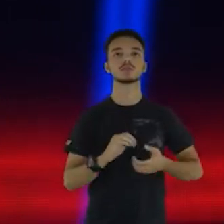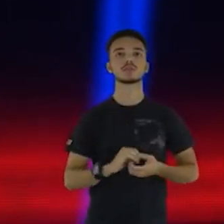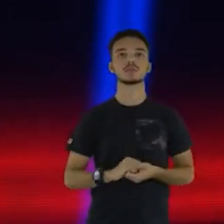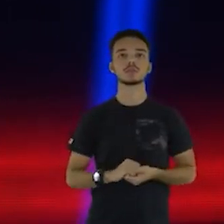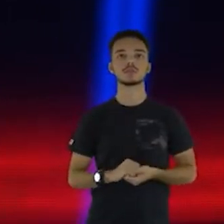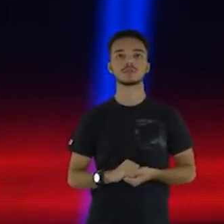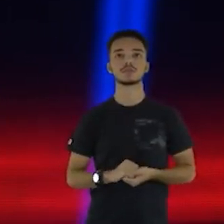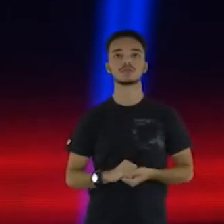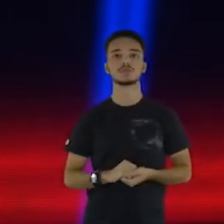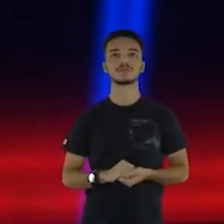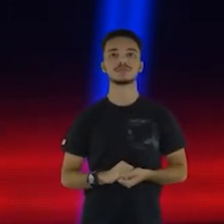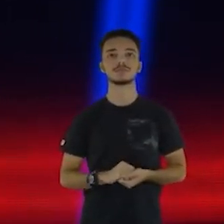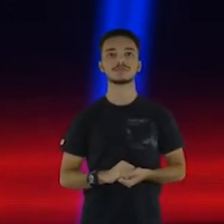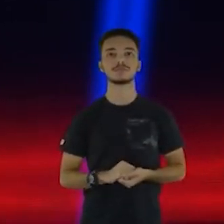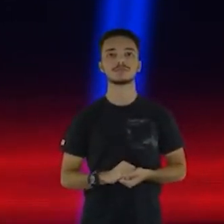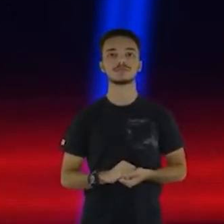pessoas.